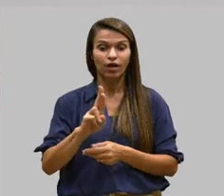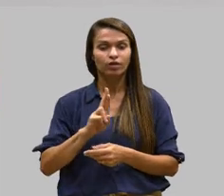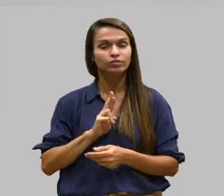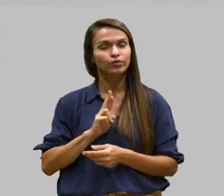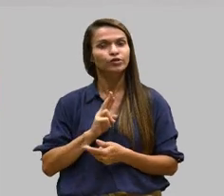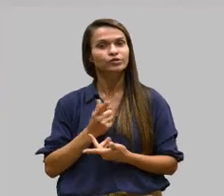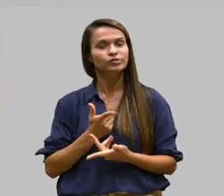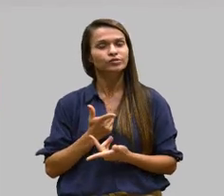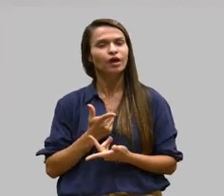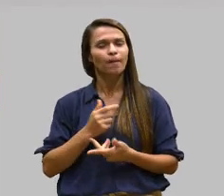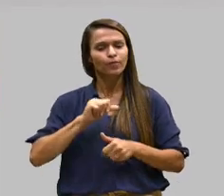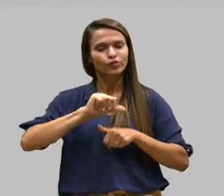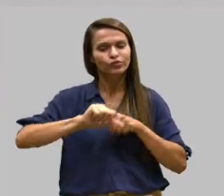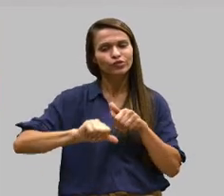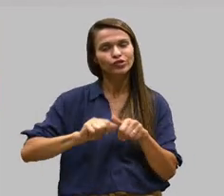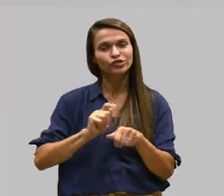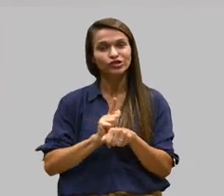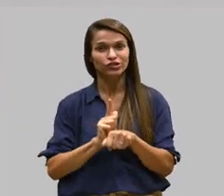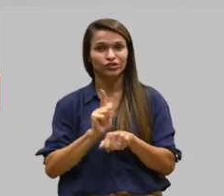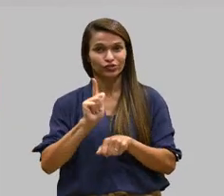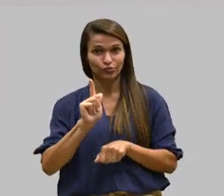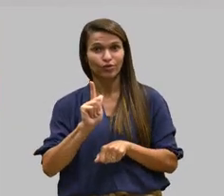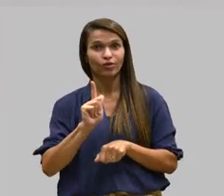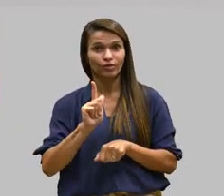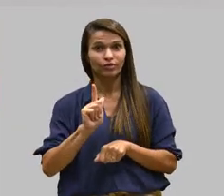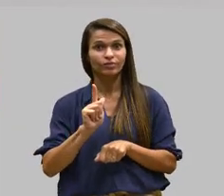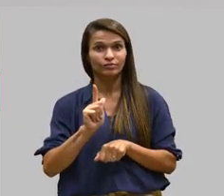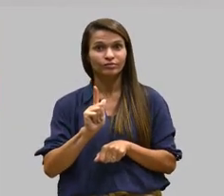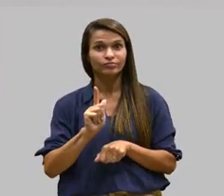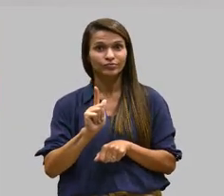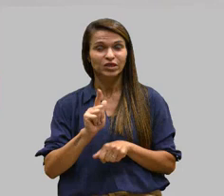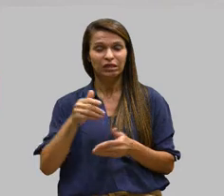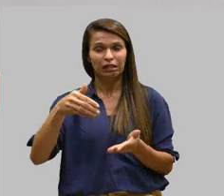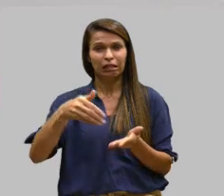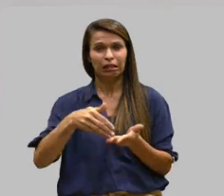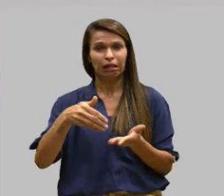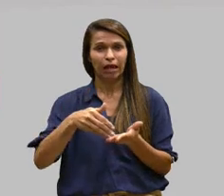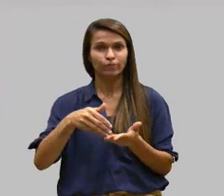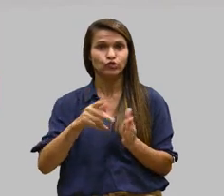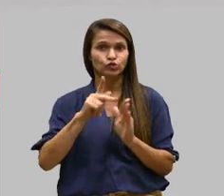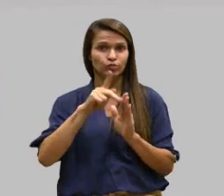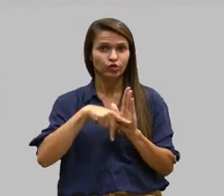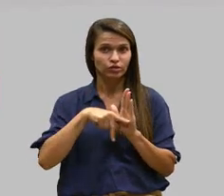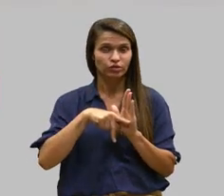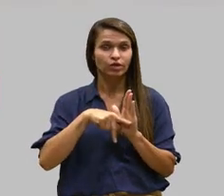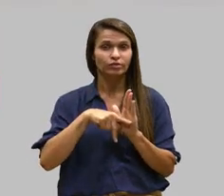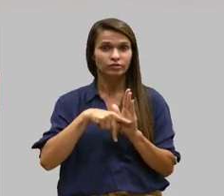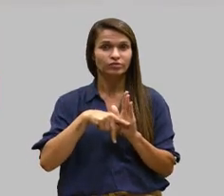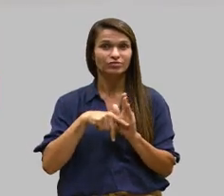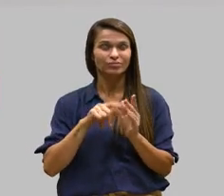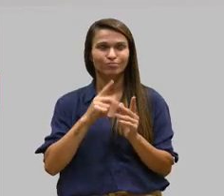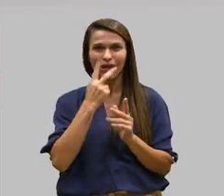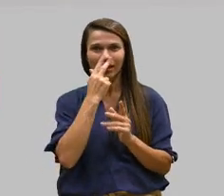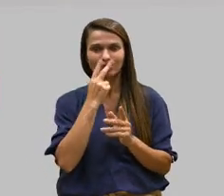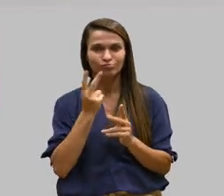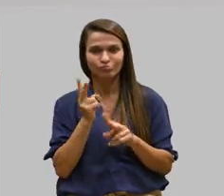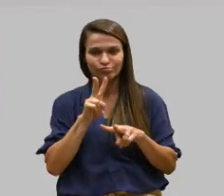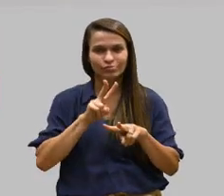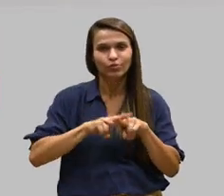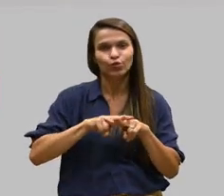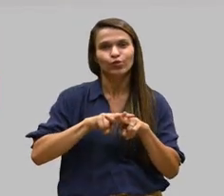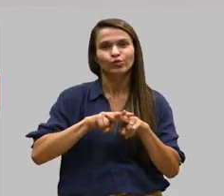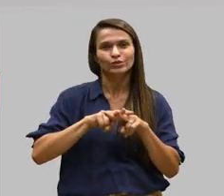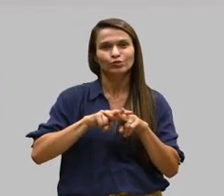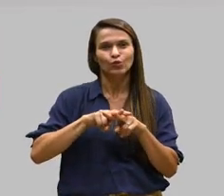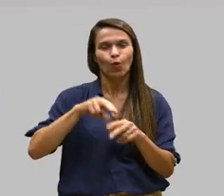eu tive né mudança de gestor e término dos projetos então assim a gente fica de mãos atadas com setor público